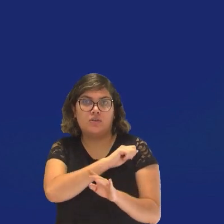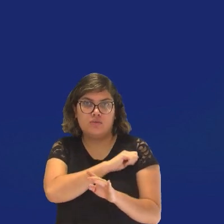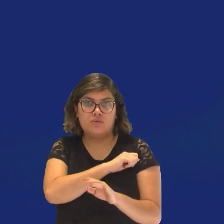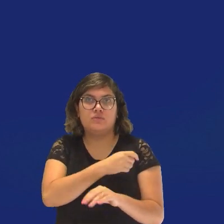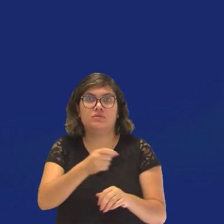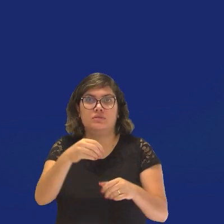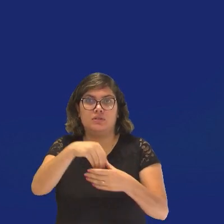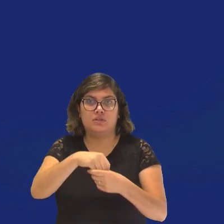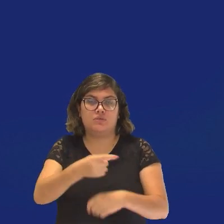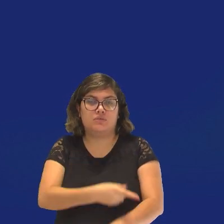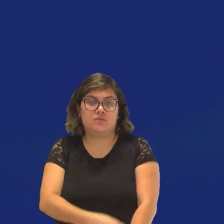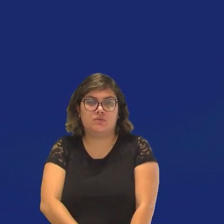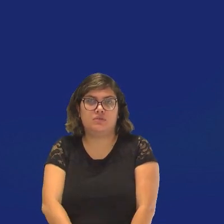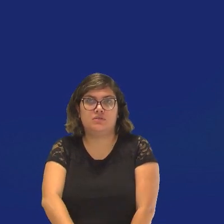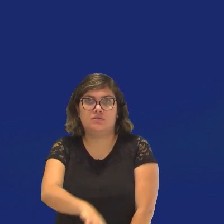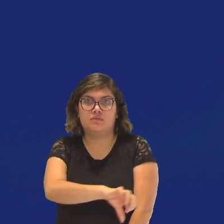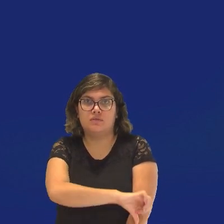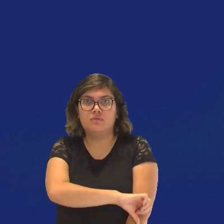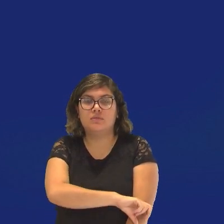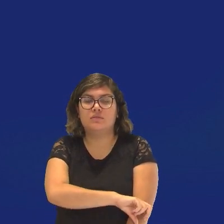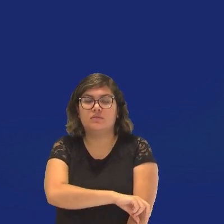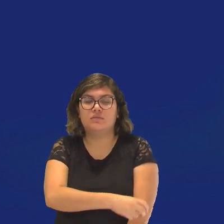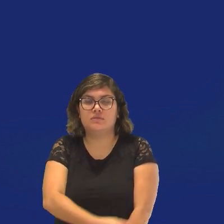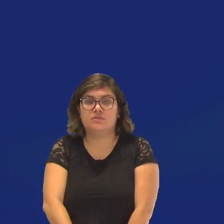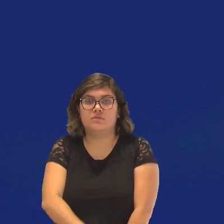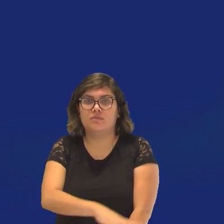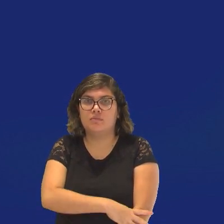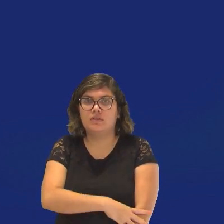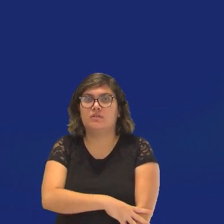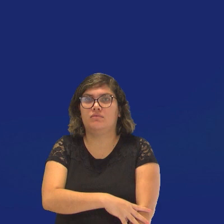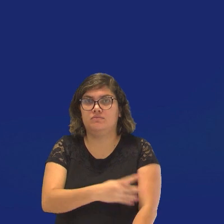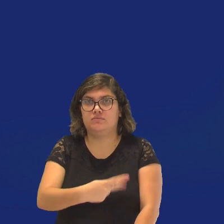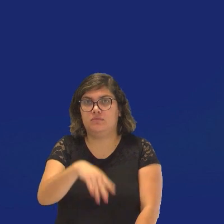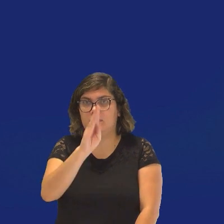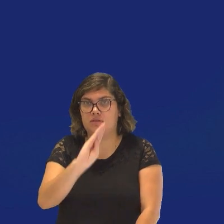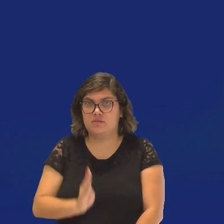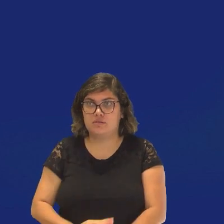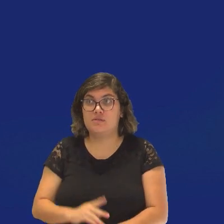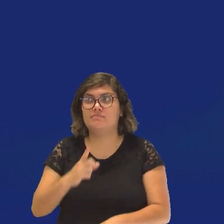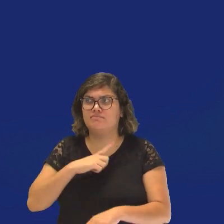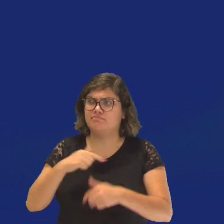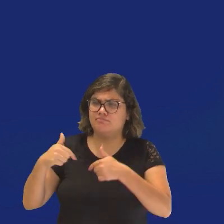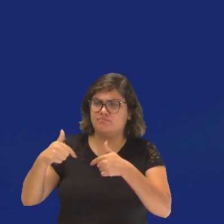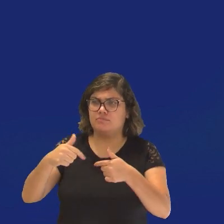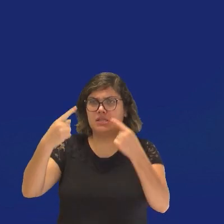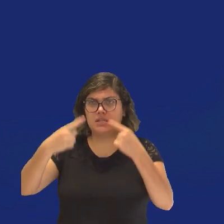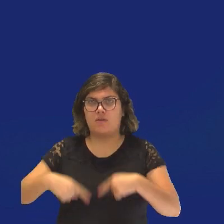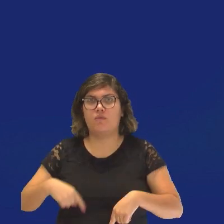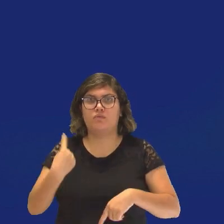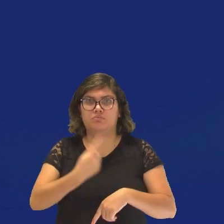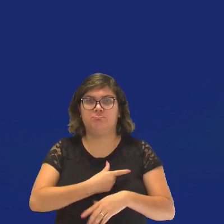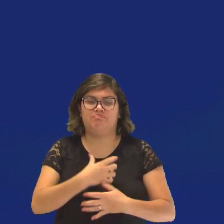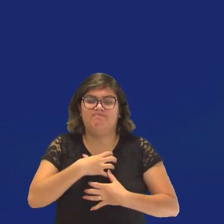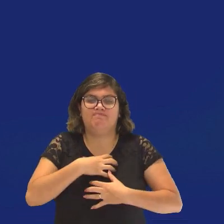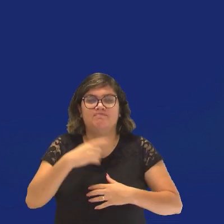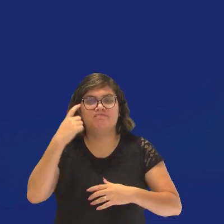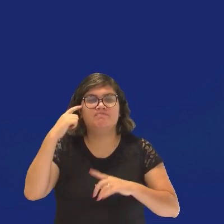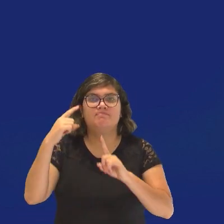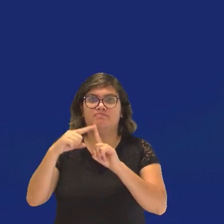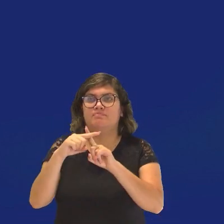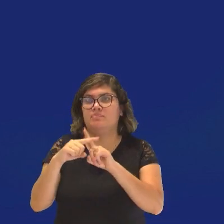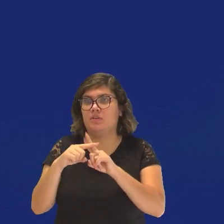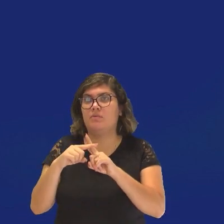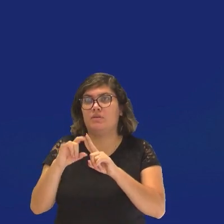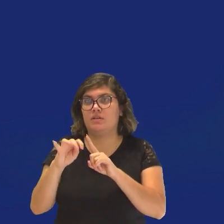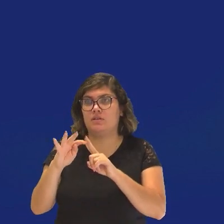brasileiro. Então, esse é o tamanho do desafio que aquela equipe tem pela frente, mas todos nós estamos muito otimistas pelo que o ITA tem mostrado